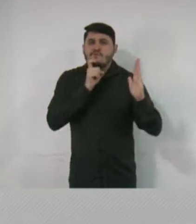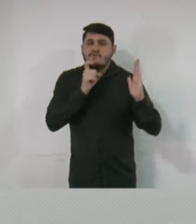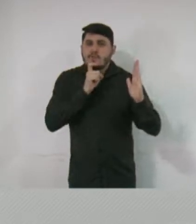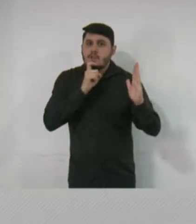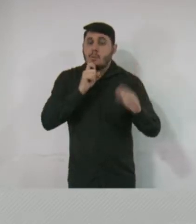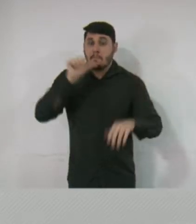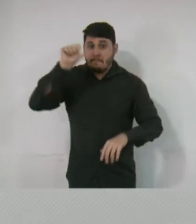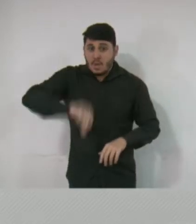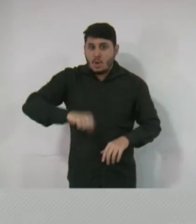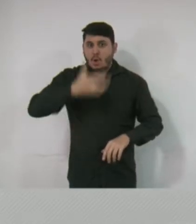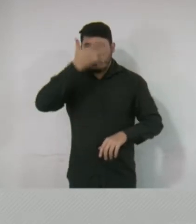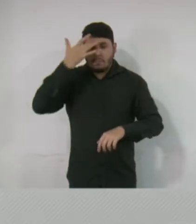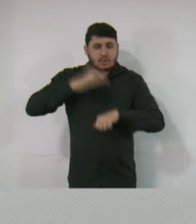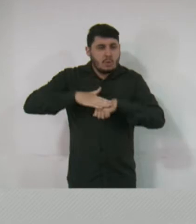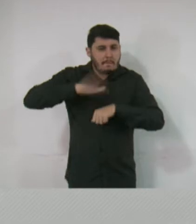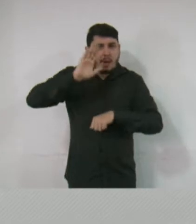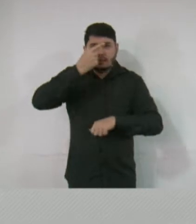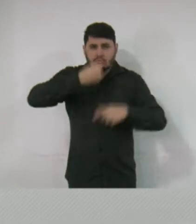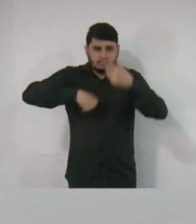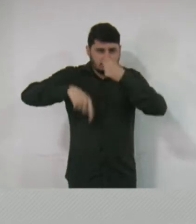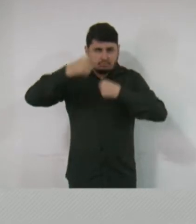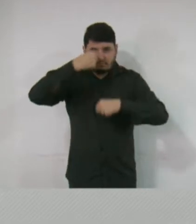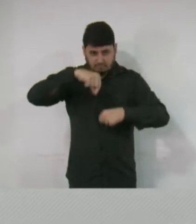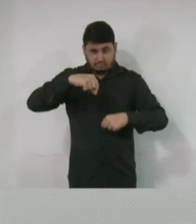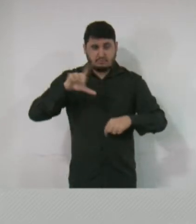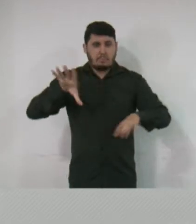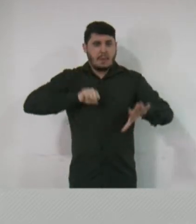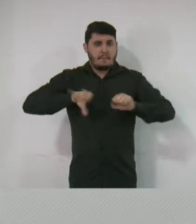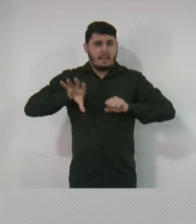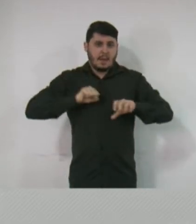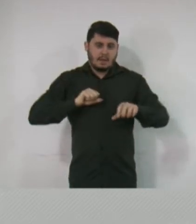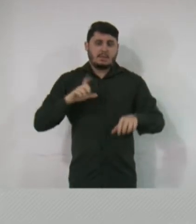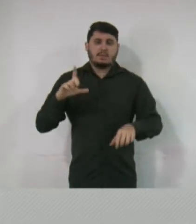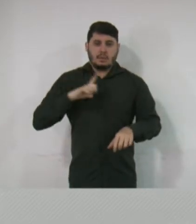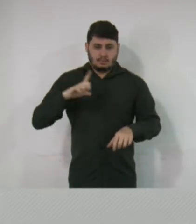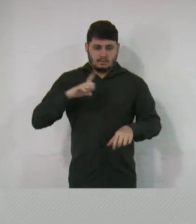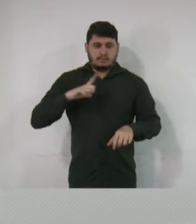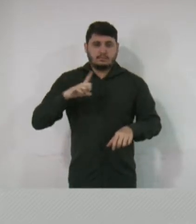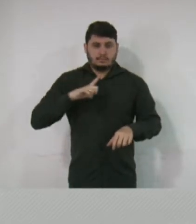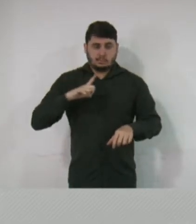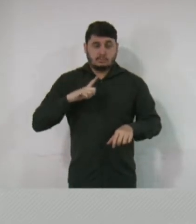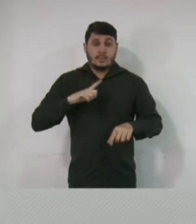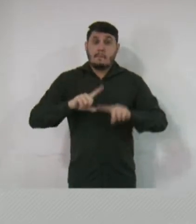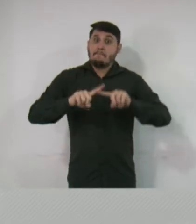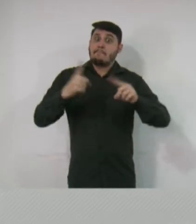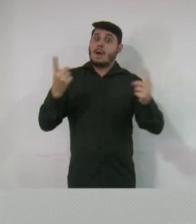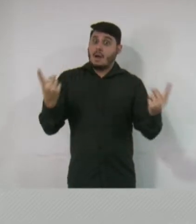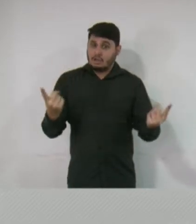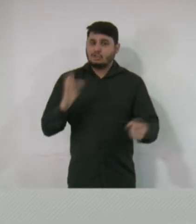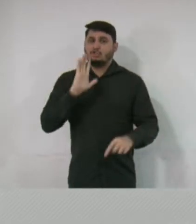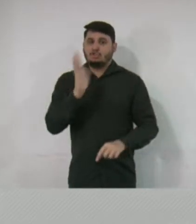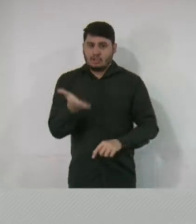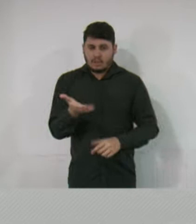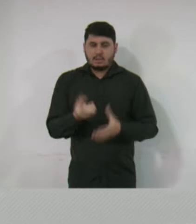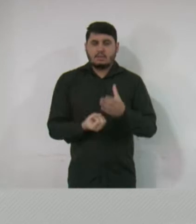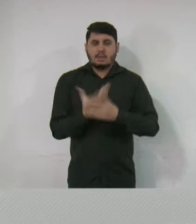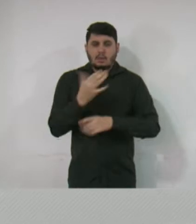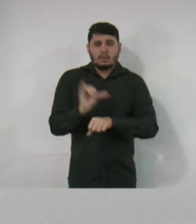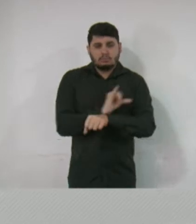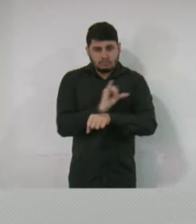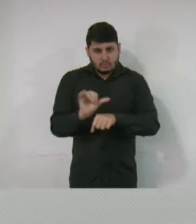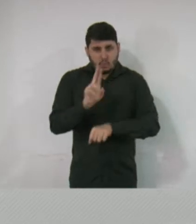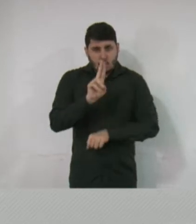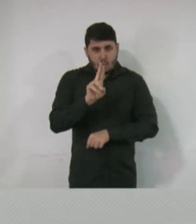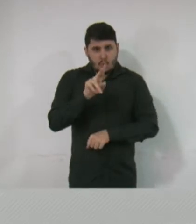gripais. Essas aí todas registradas num sistema no pátio, que foi desenvolvido com a UPE, em parceria também com